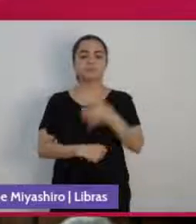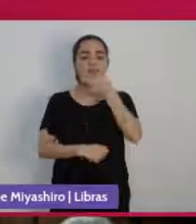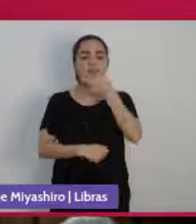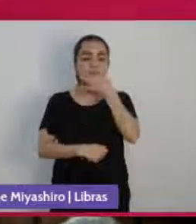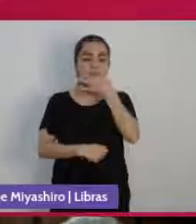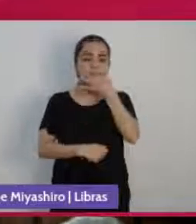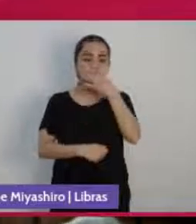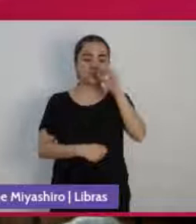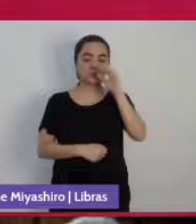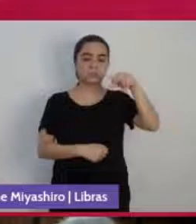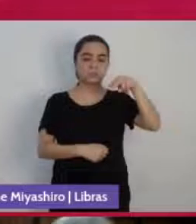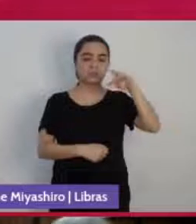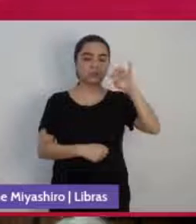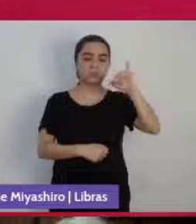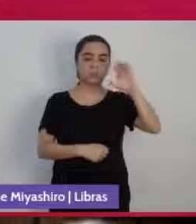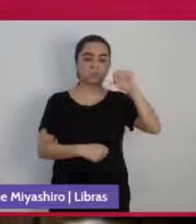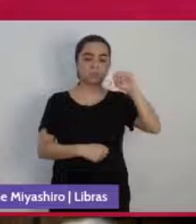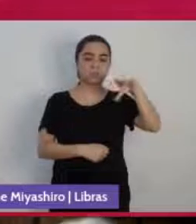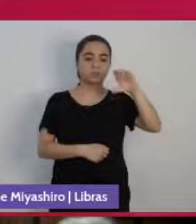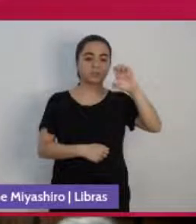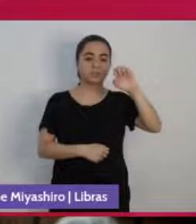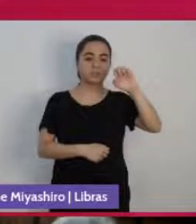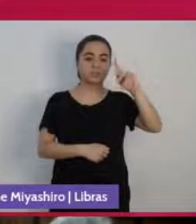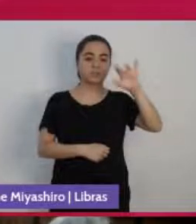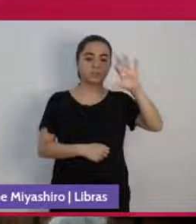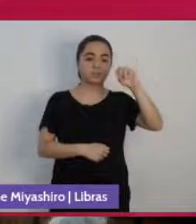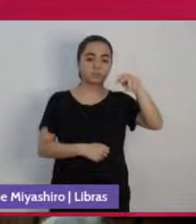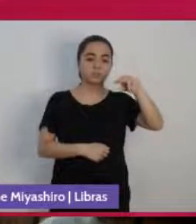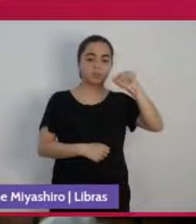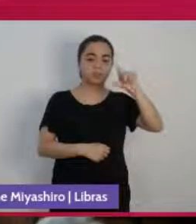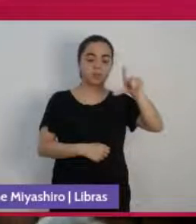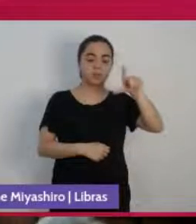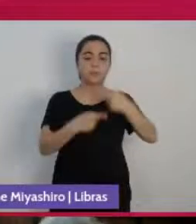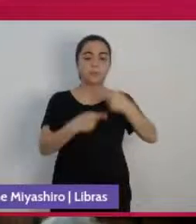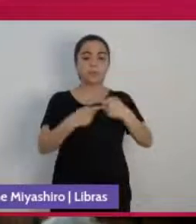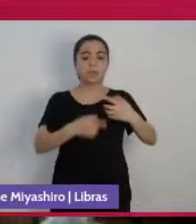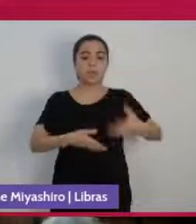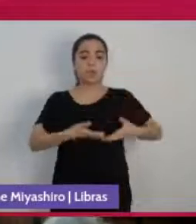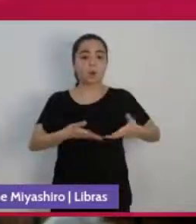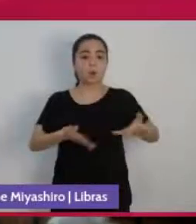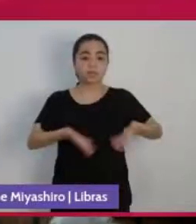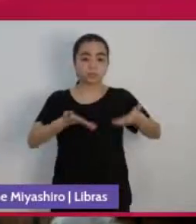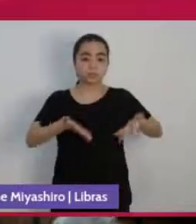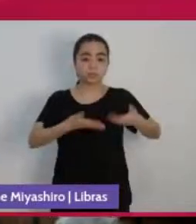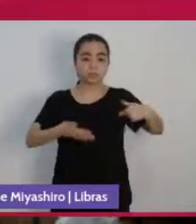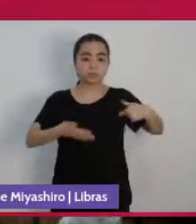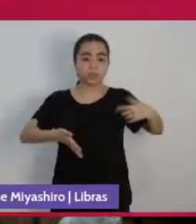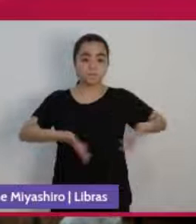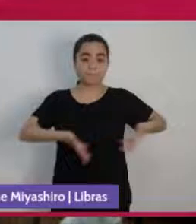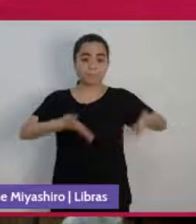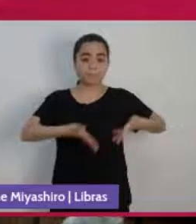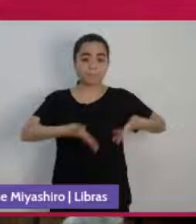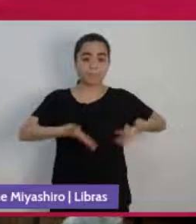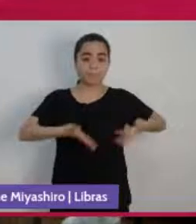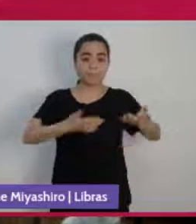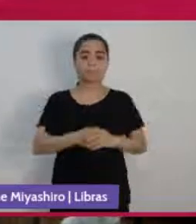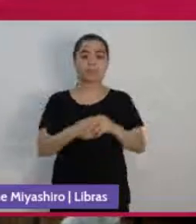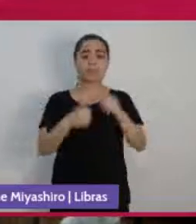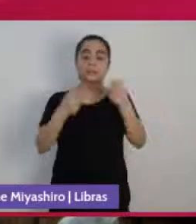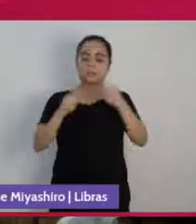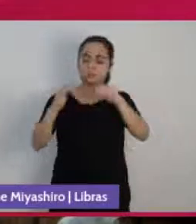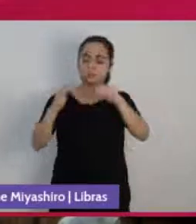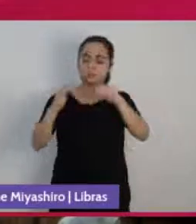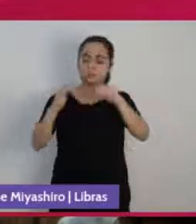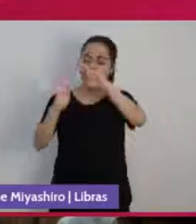isso estimula a glândula mamária. Então, tudo isso eu preciso saber, eu tenho que olhar para o questionário e saber para ter uma